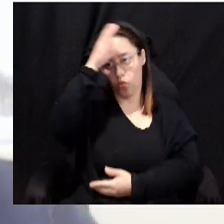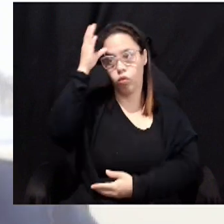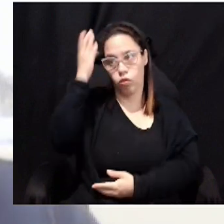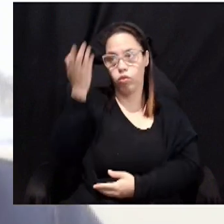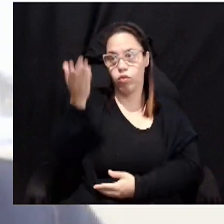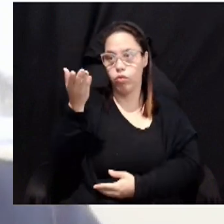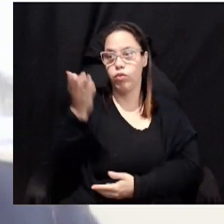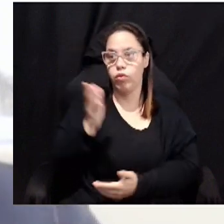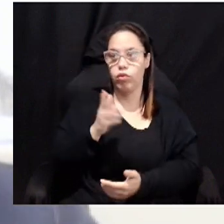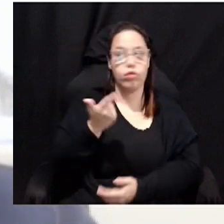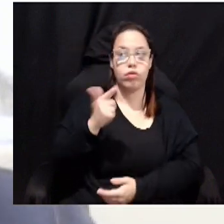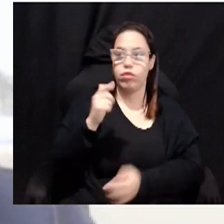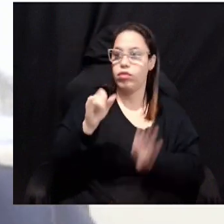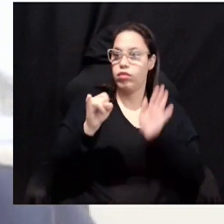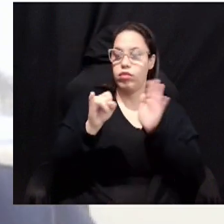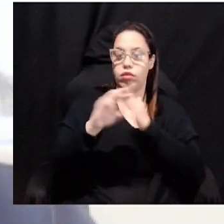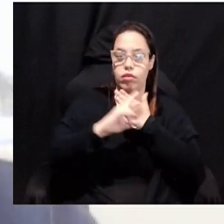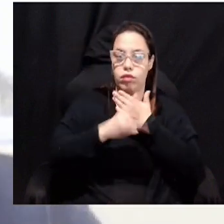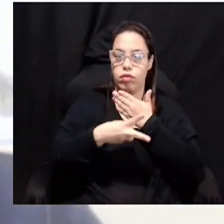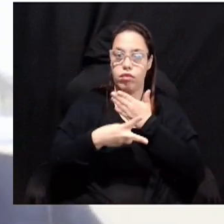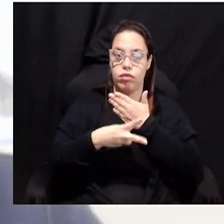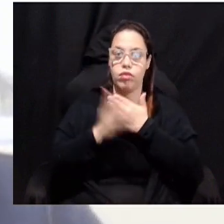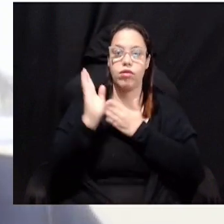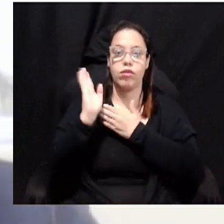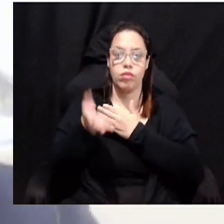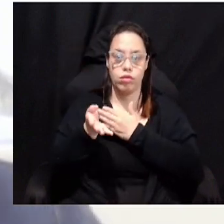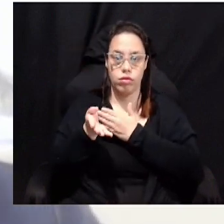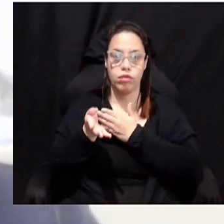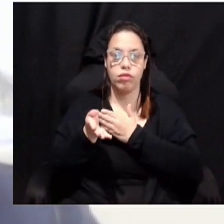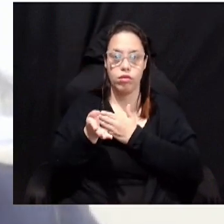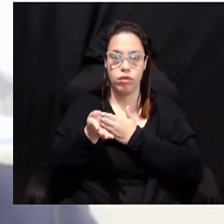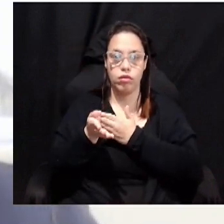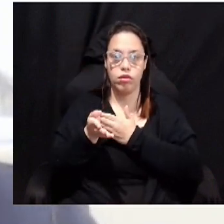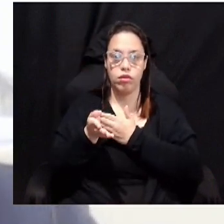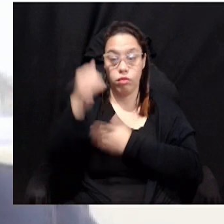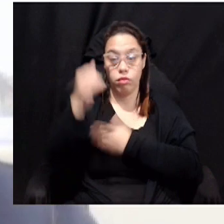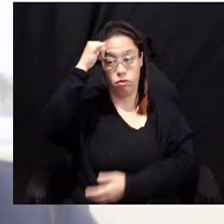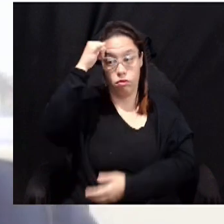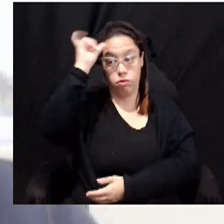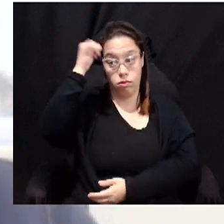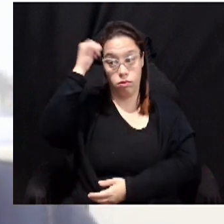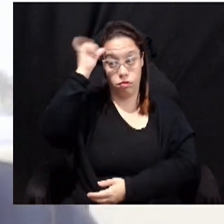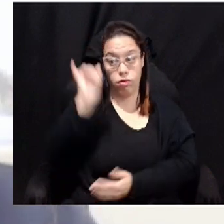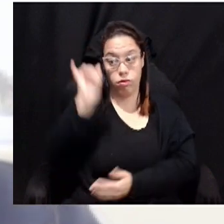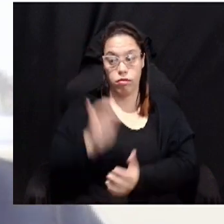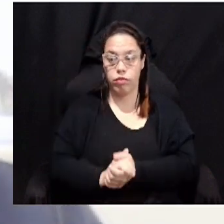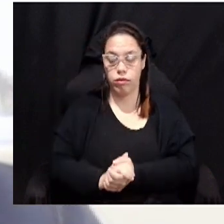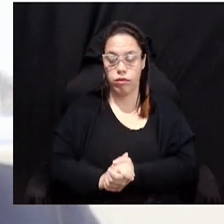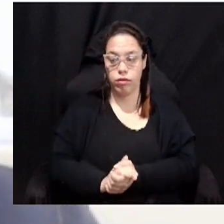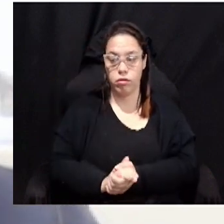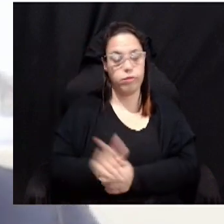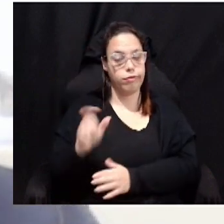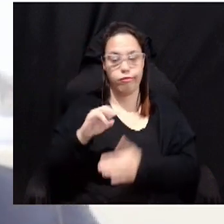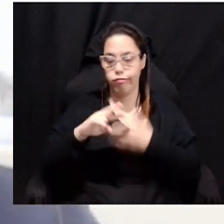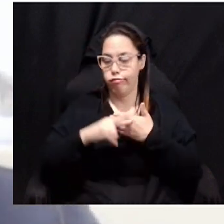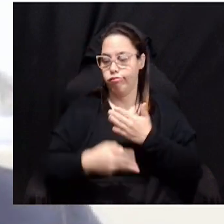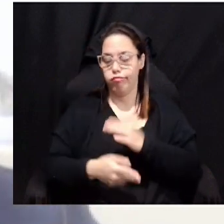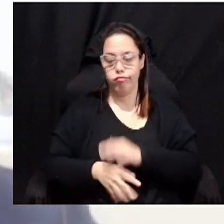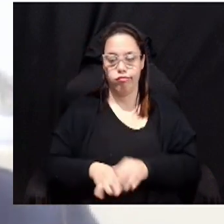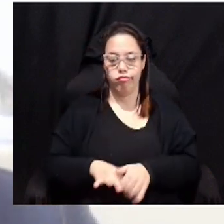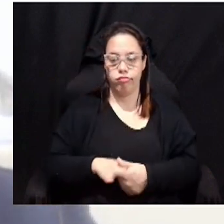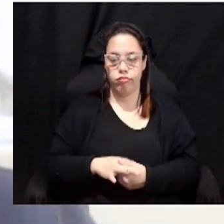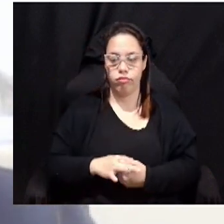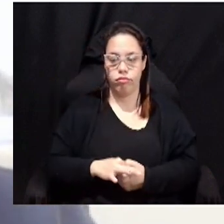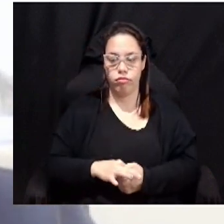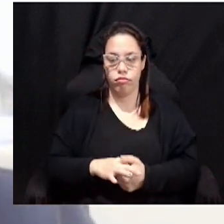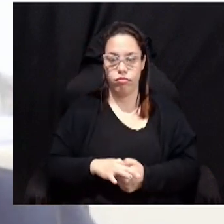é impactado e nós já estamos agindo preditivamente para que esse consumidor não seja impactado. Além disso, também nos